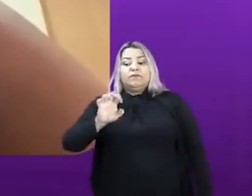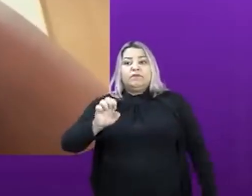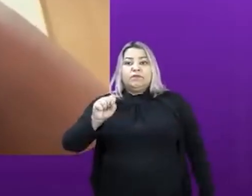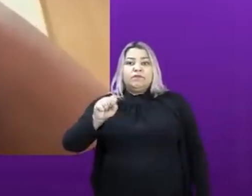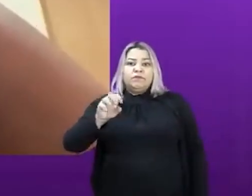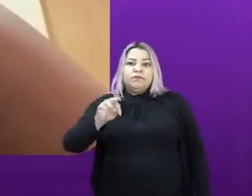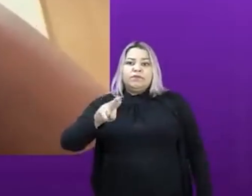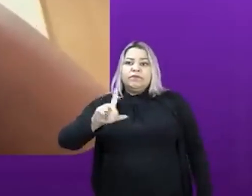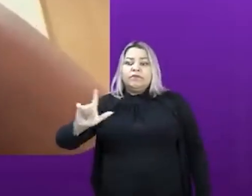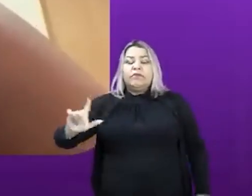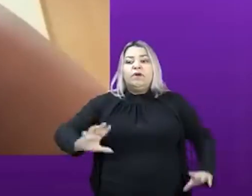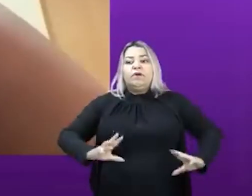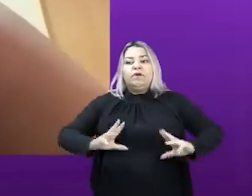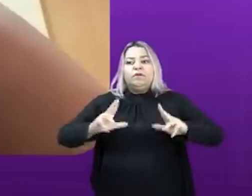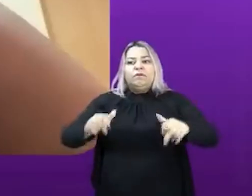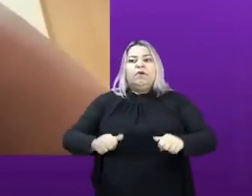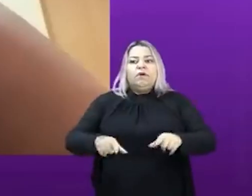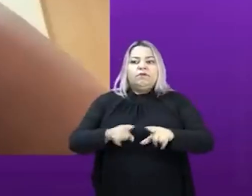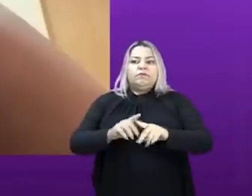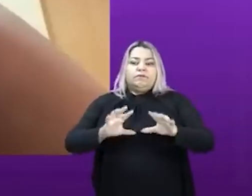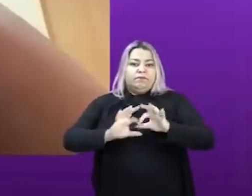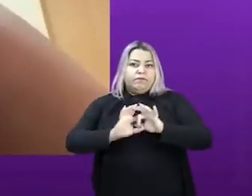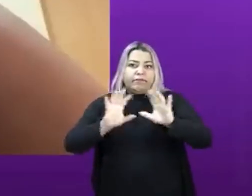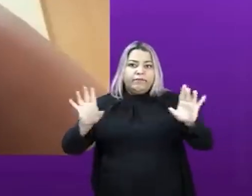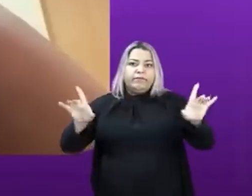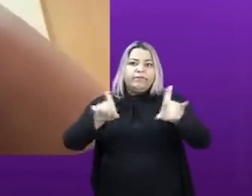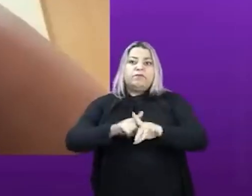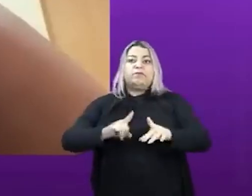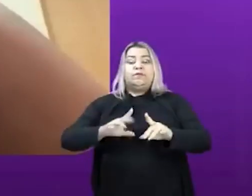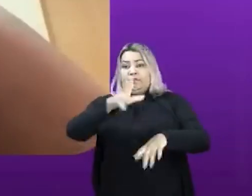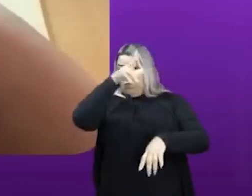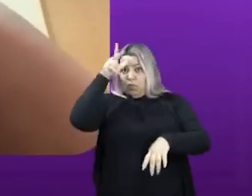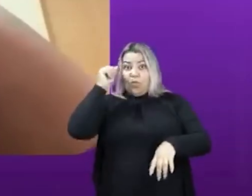com todo a avó da prefeitura de Uberlândia. Conseguimos